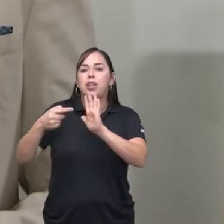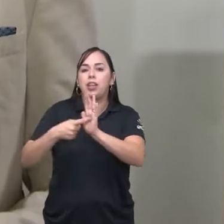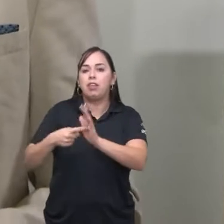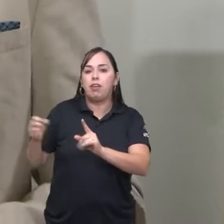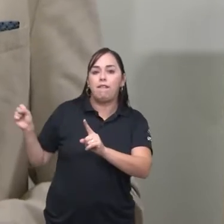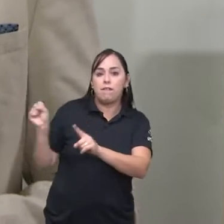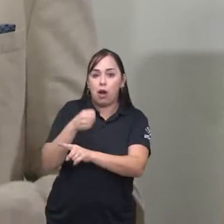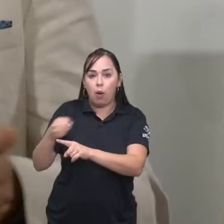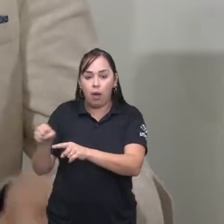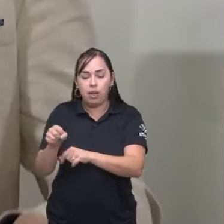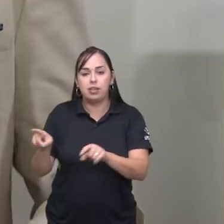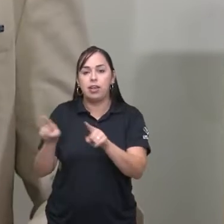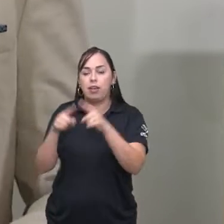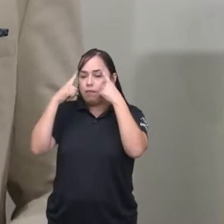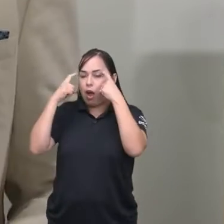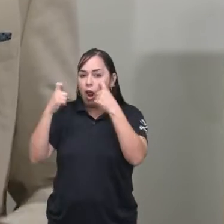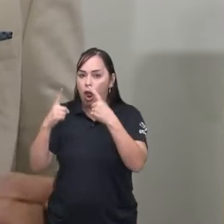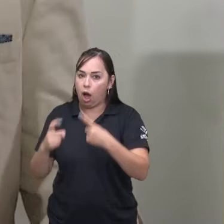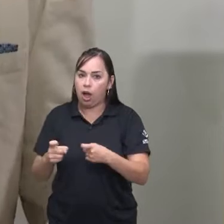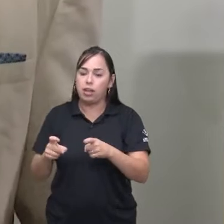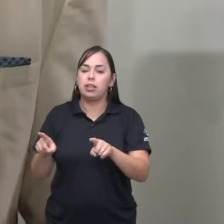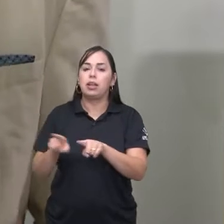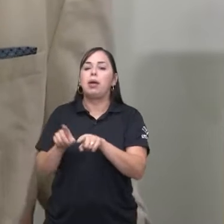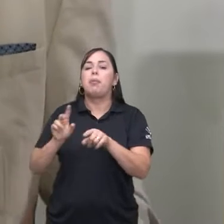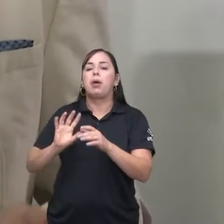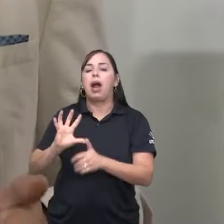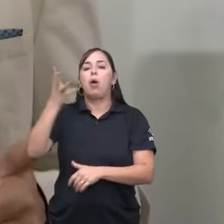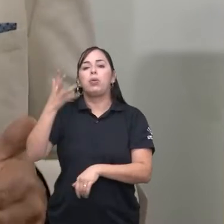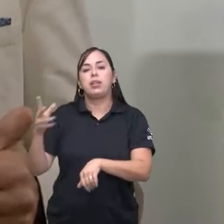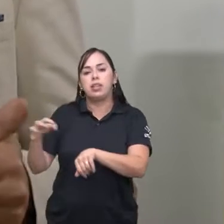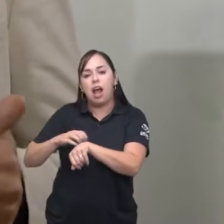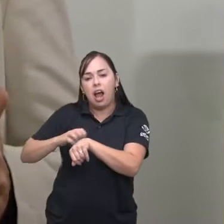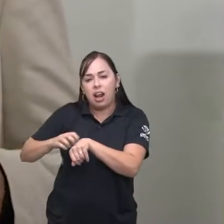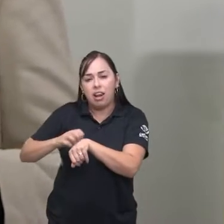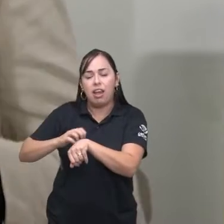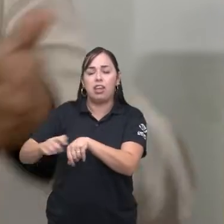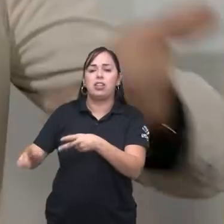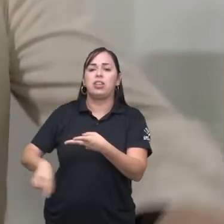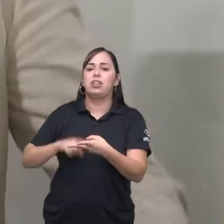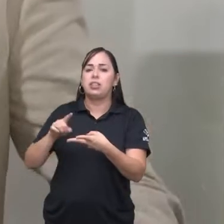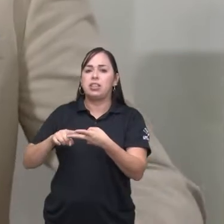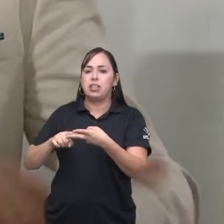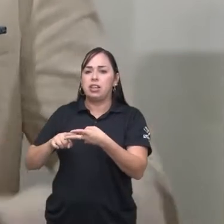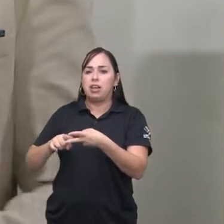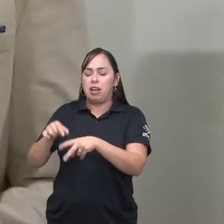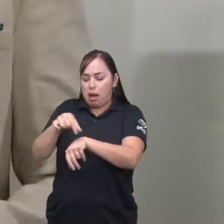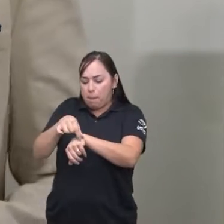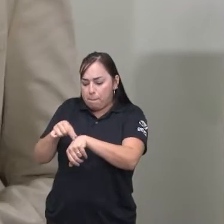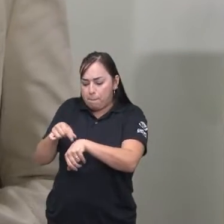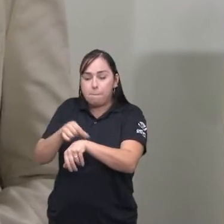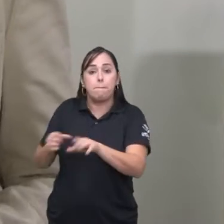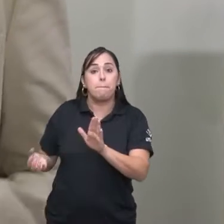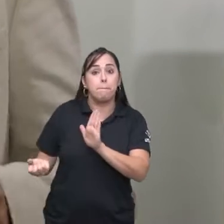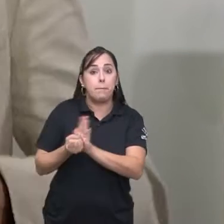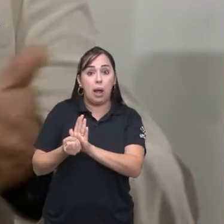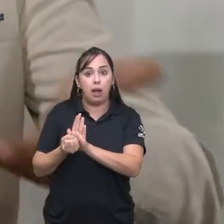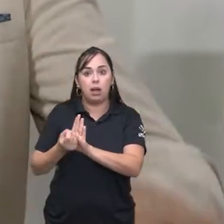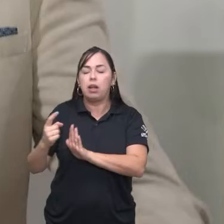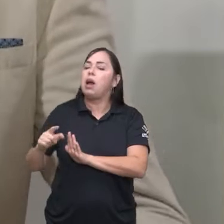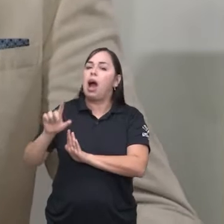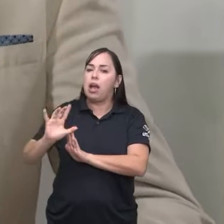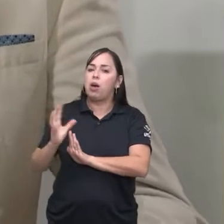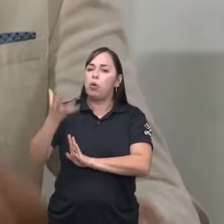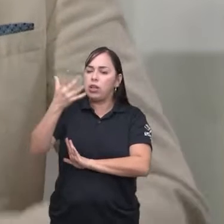assustam porque representa maus tratos nos animais, já que pode causar alergia por causa da tinta usada,